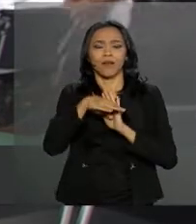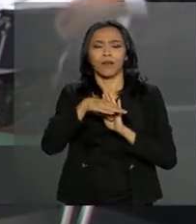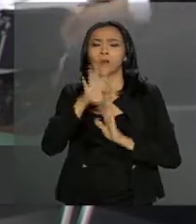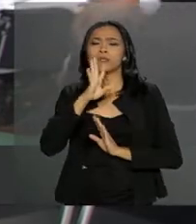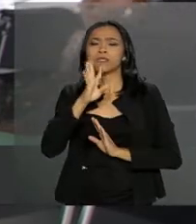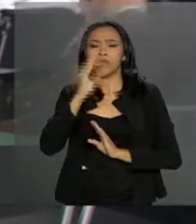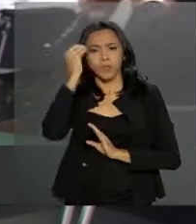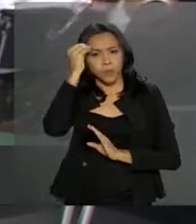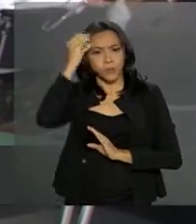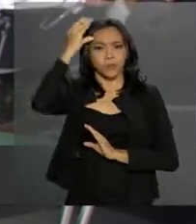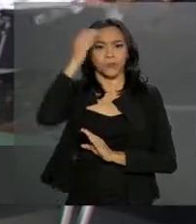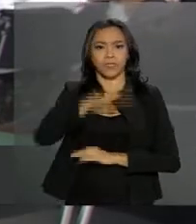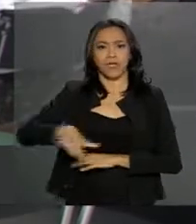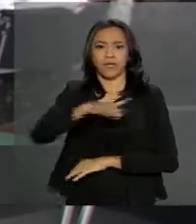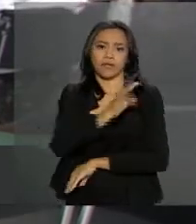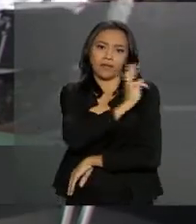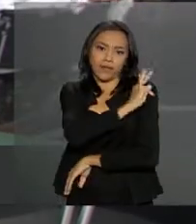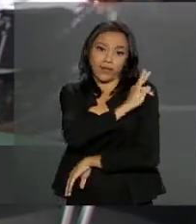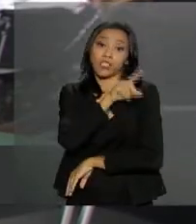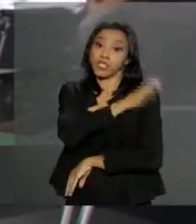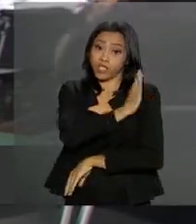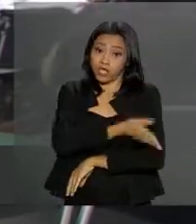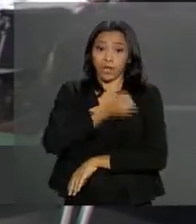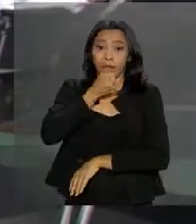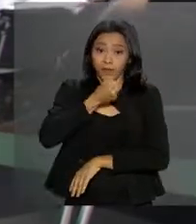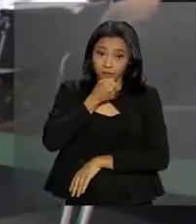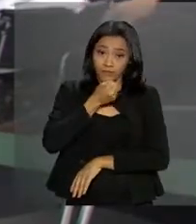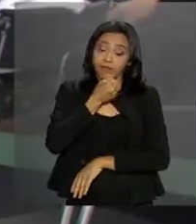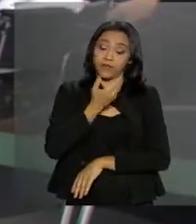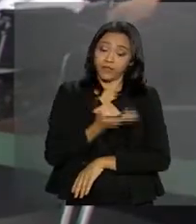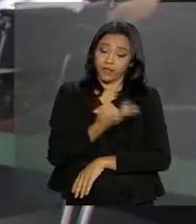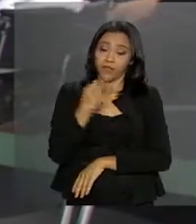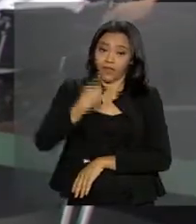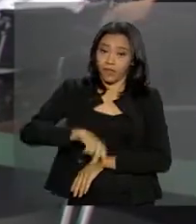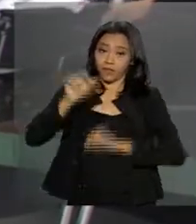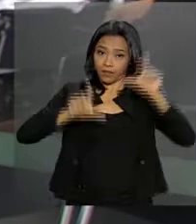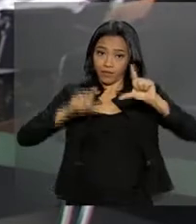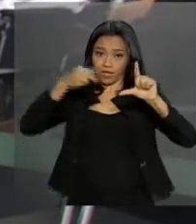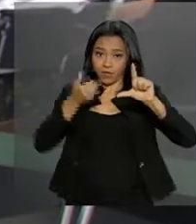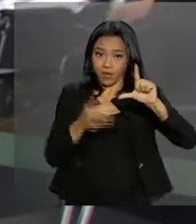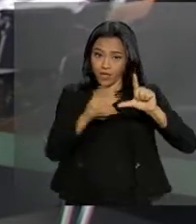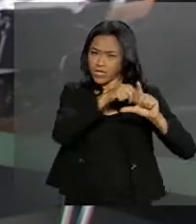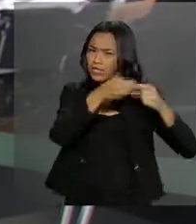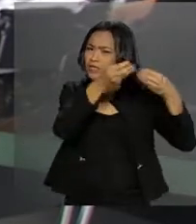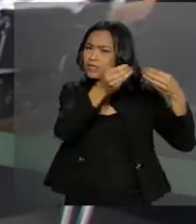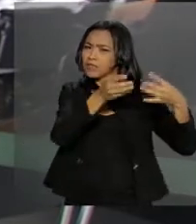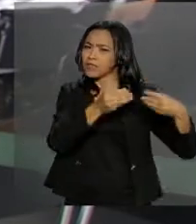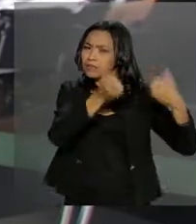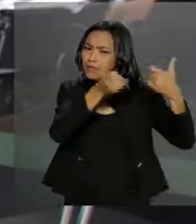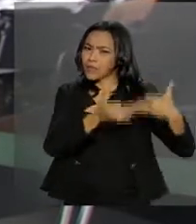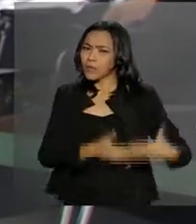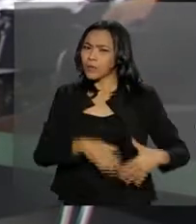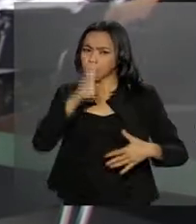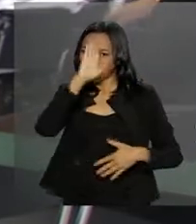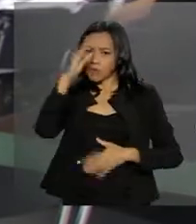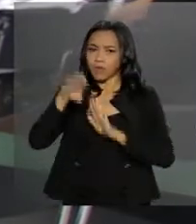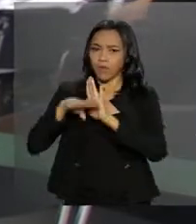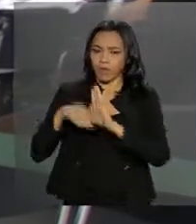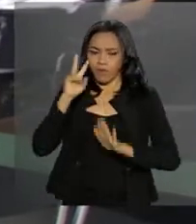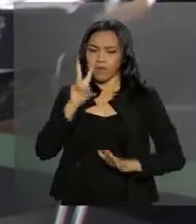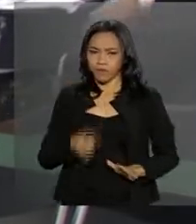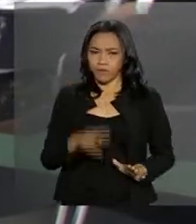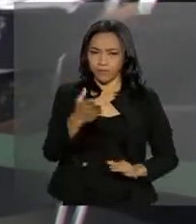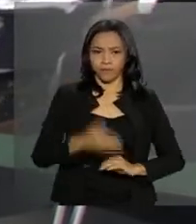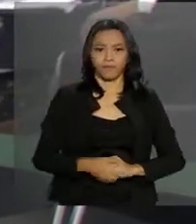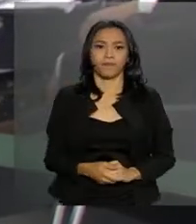presidente da Embrapa deu uma entrevista exclusiva à equipe da TV NBR, onde falou dos principais programas da empresa. Vamos